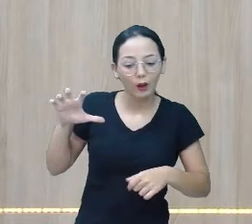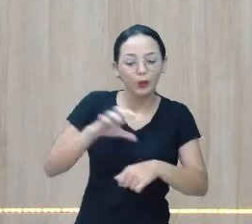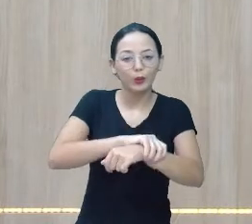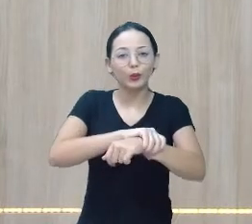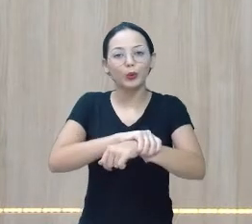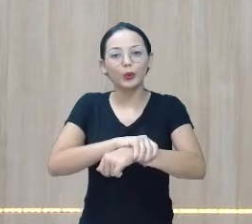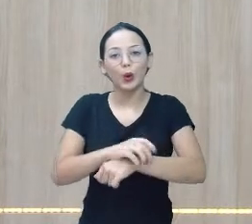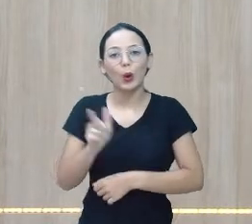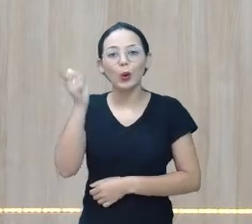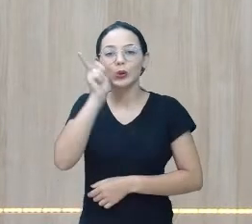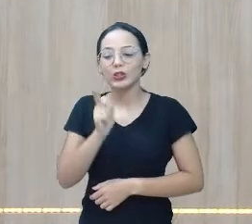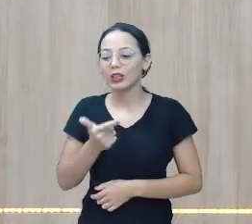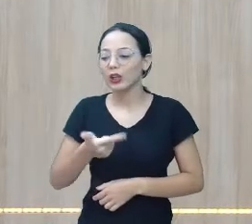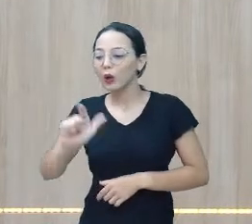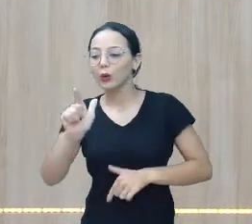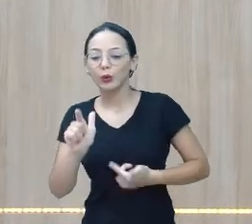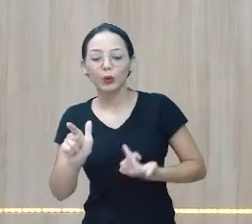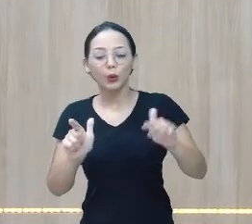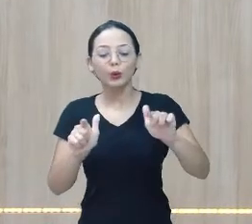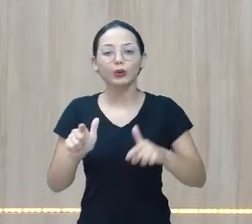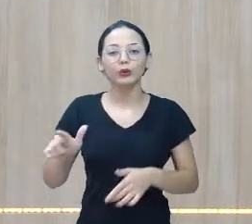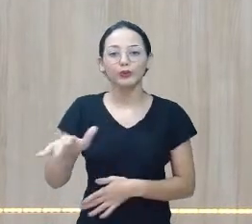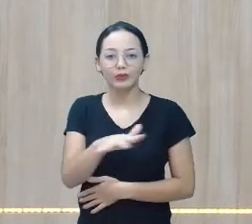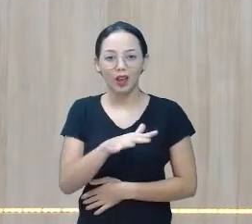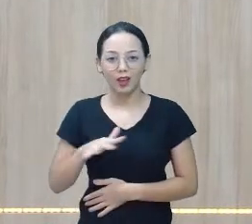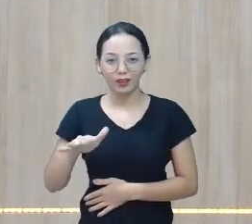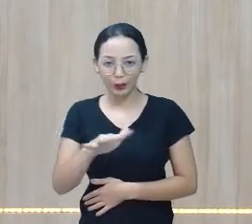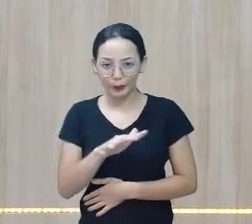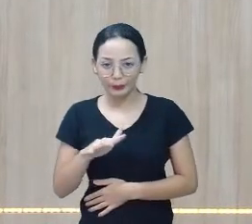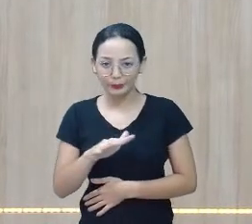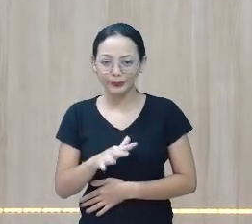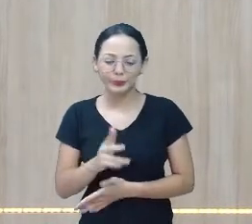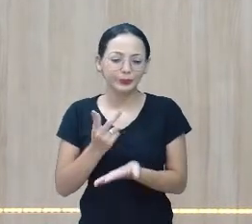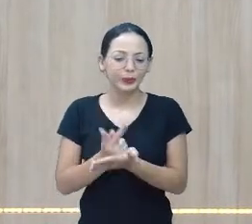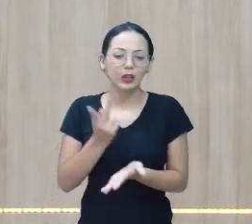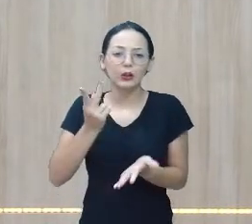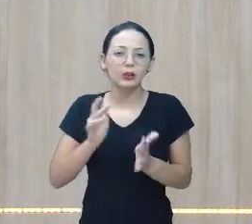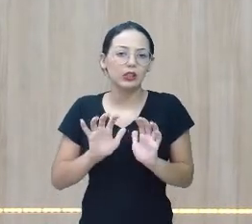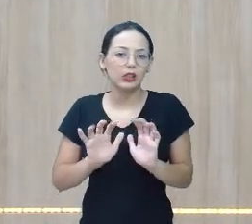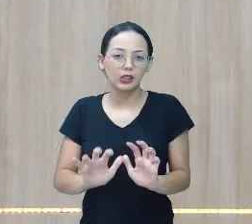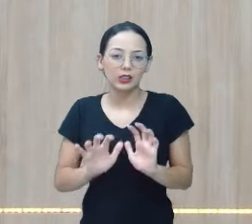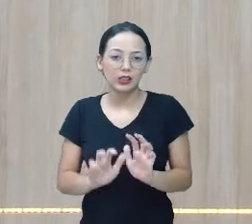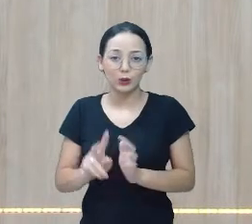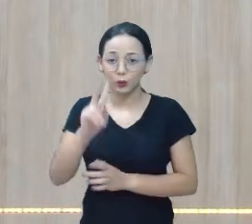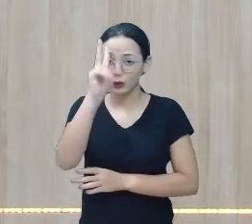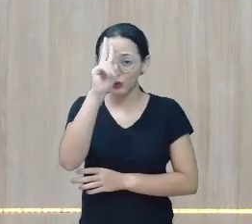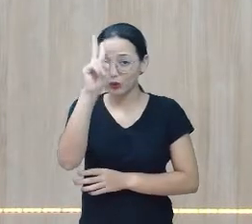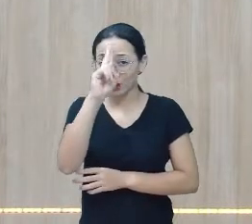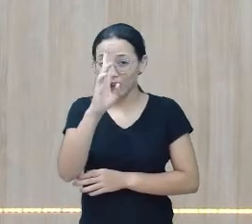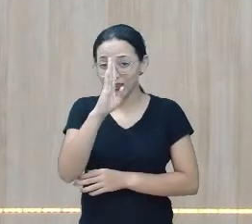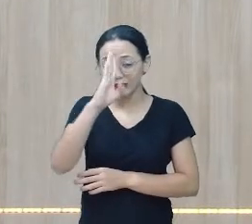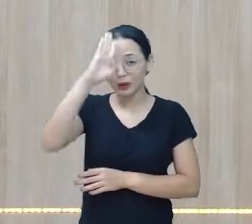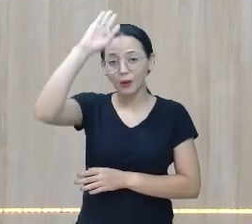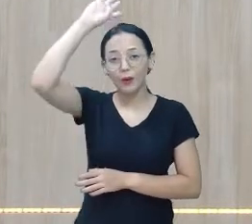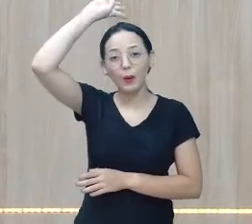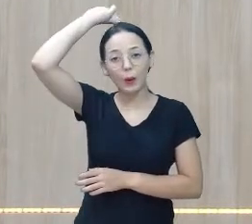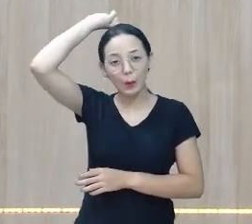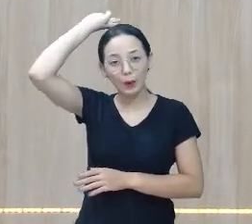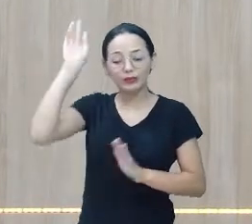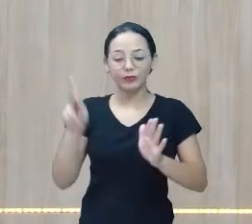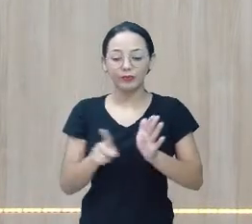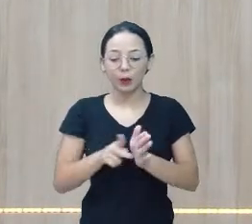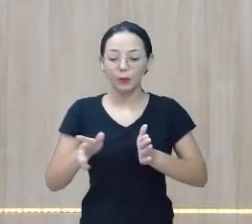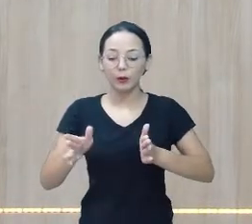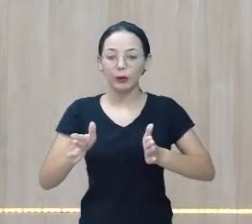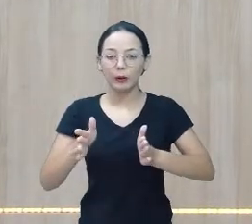dominar outros territórios. E é assim que vai acontecer com a história de Roma. Durante o